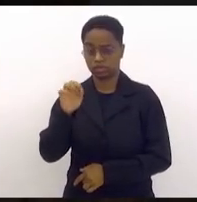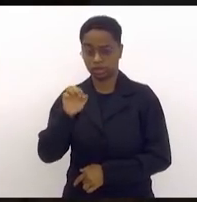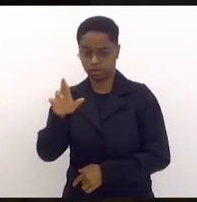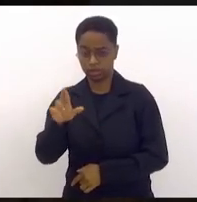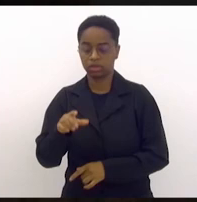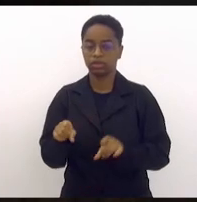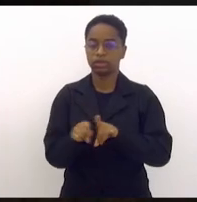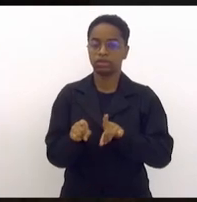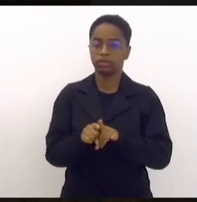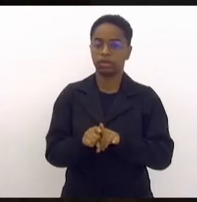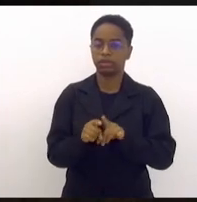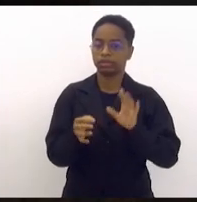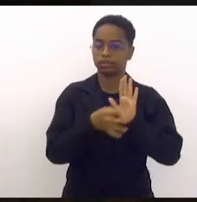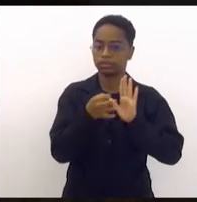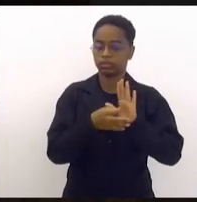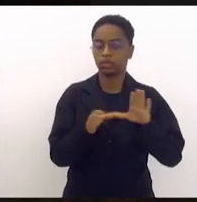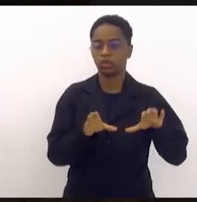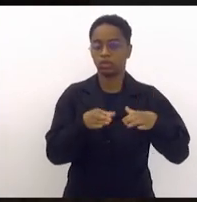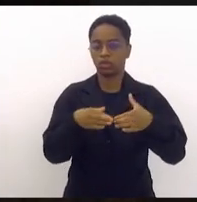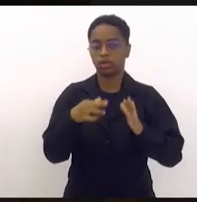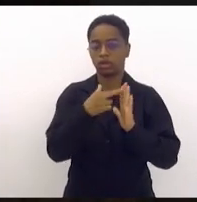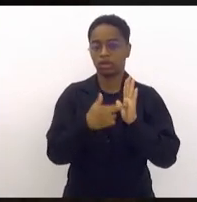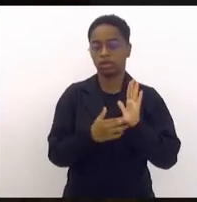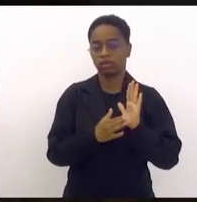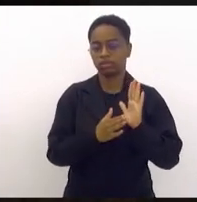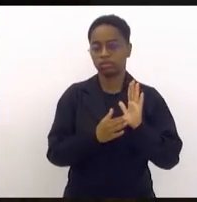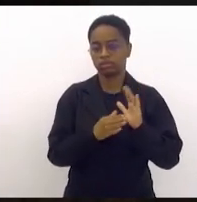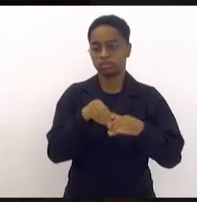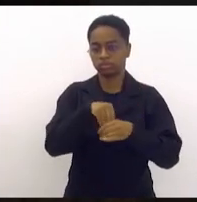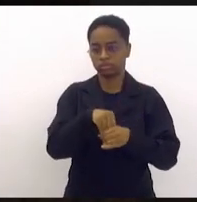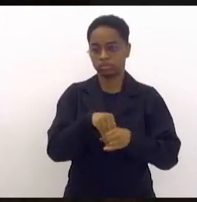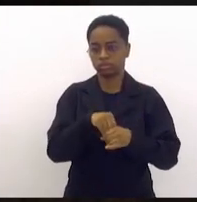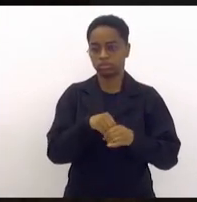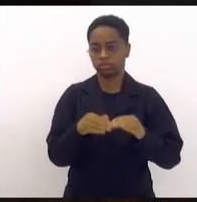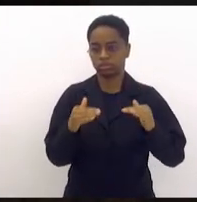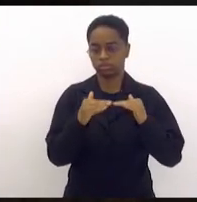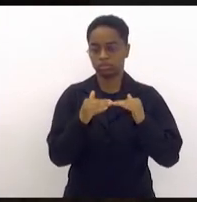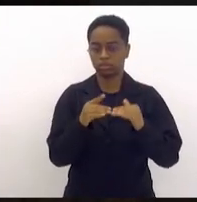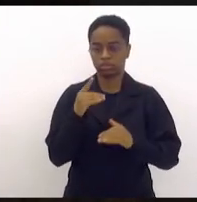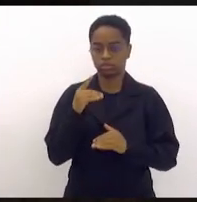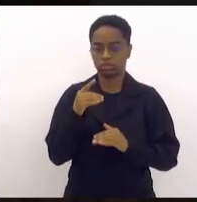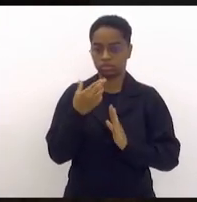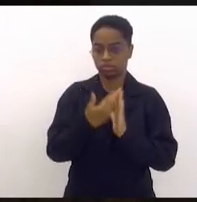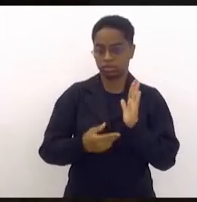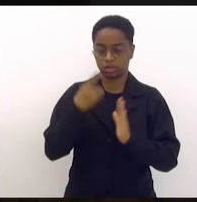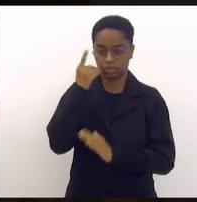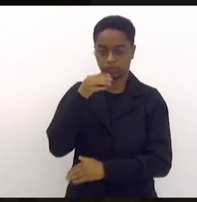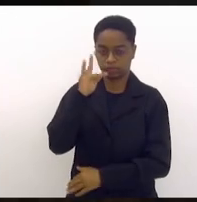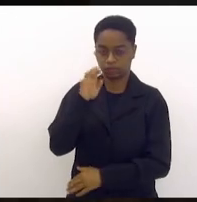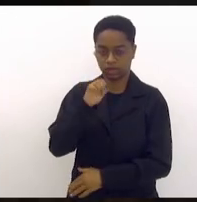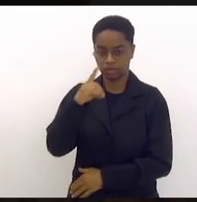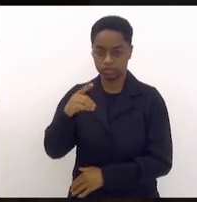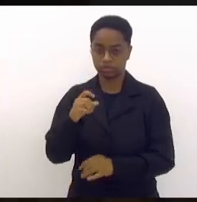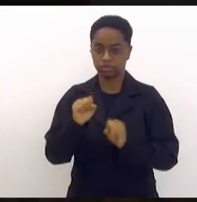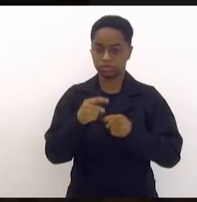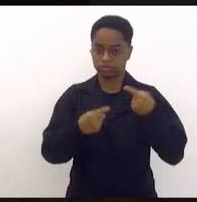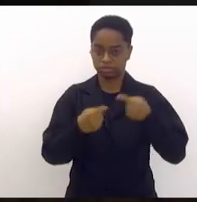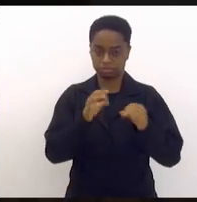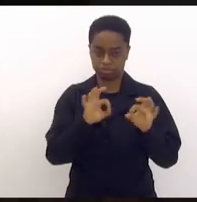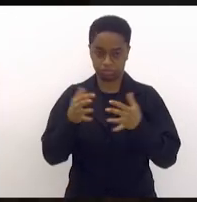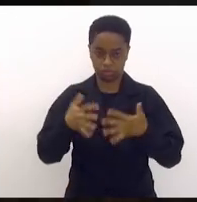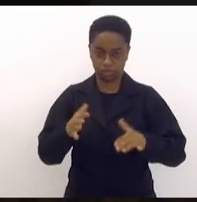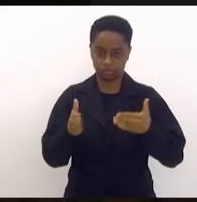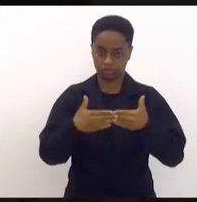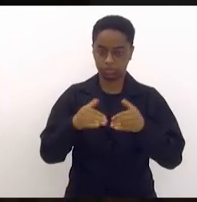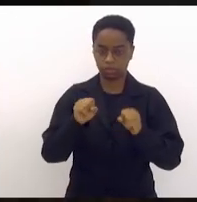parecer da comissão de normas internas, proposições externas, favorável. Relator, deputado Fred Pacheco, em discussão, não havendo quem queira discutir, encerrada a